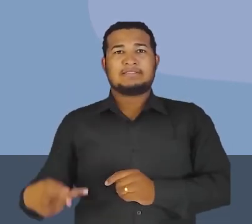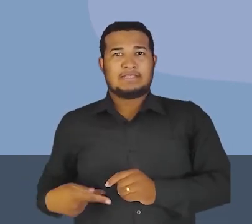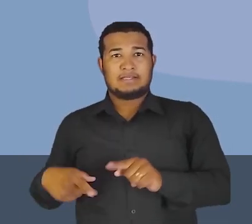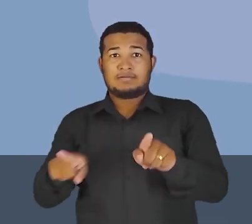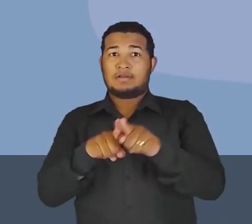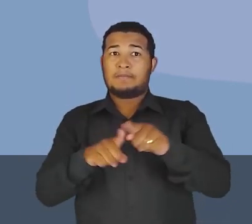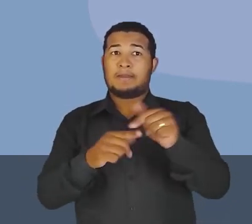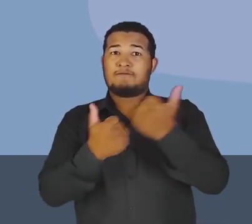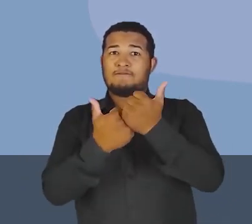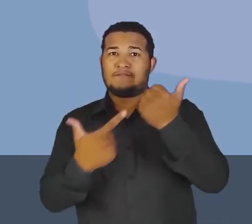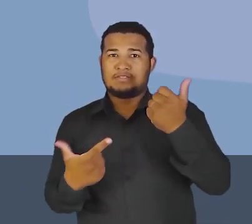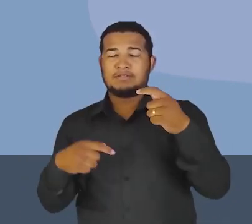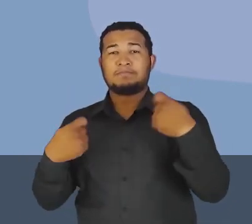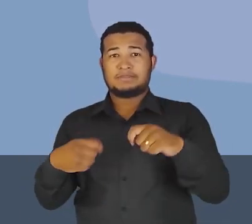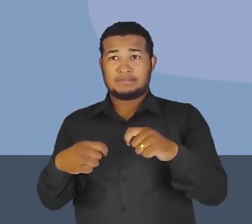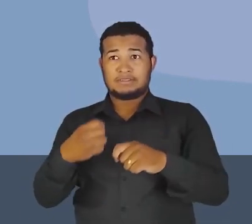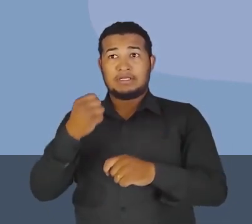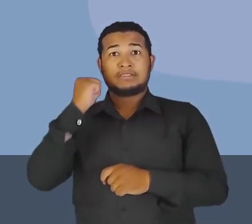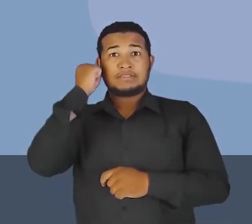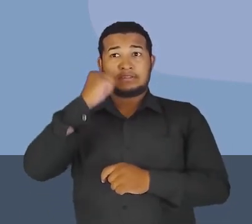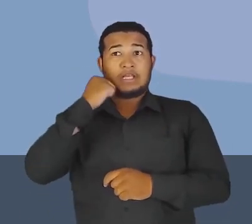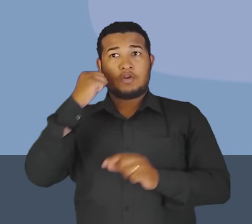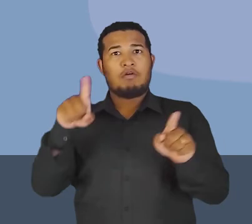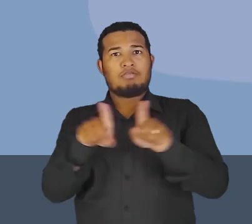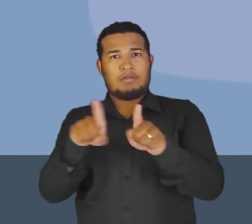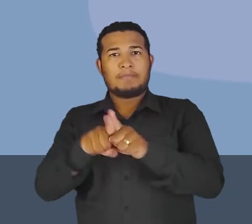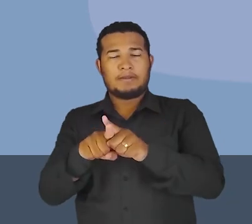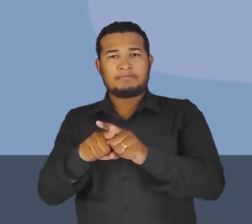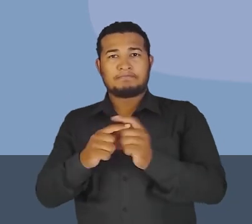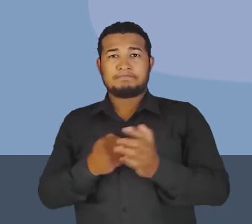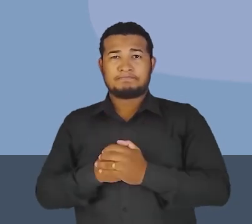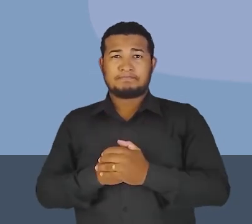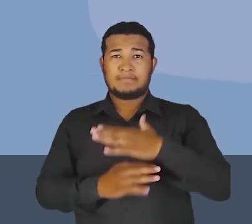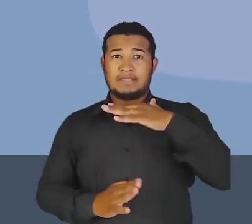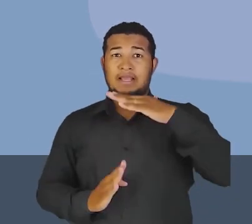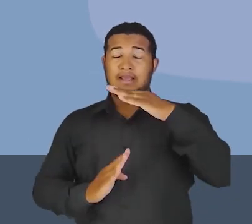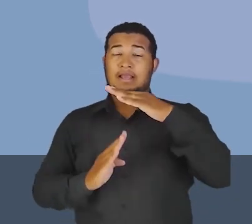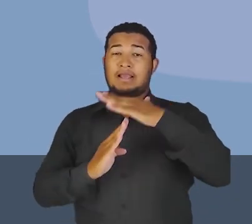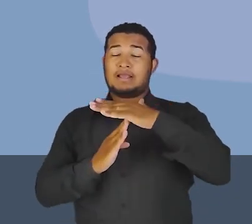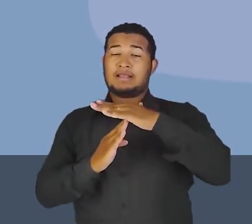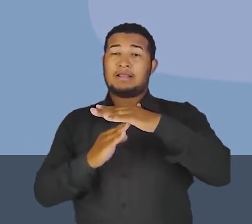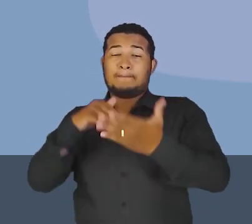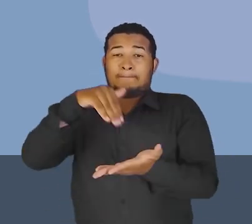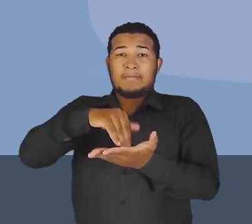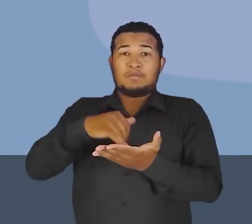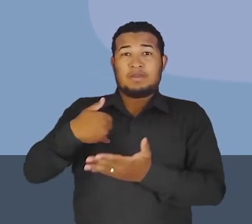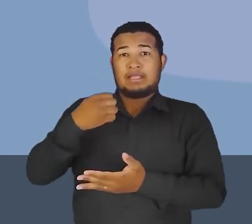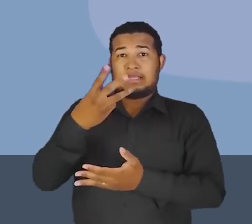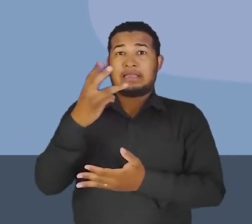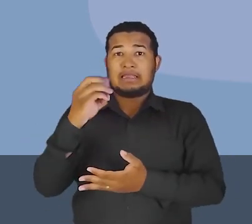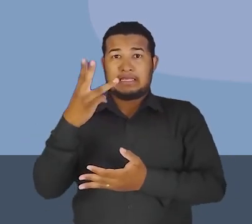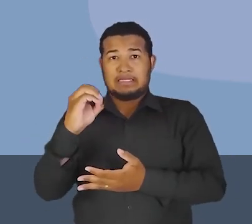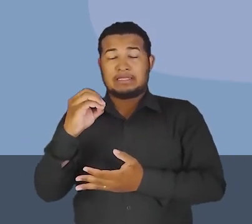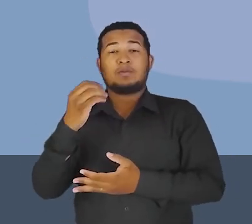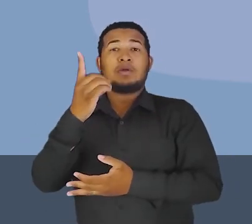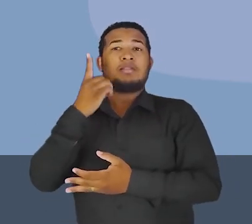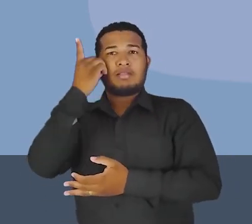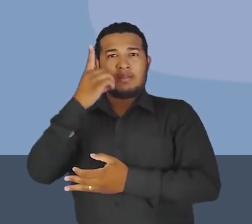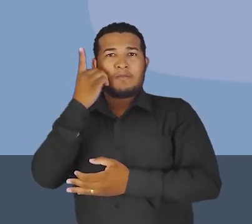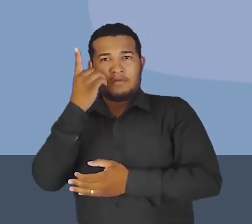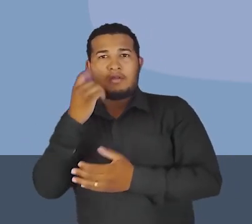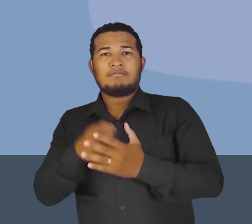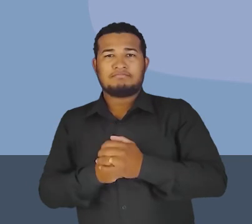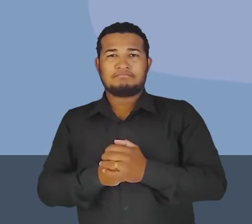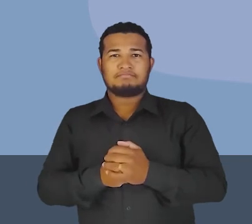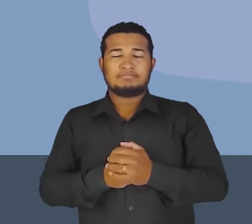vice-presidente da República e senador. 30 anos para governador e vice-governador de Estado e do Distrito Federal. 21